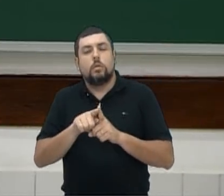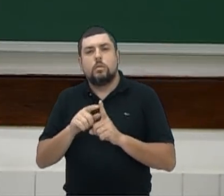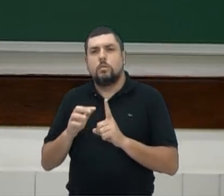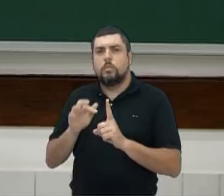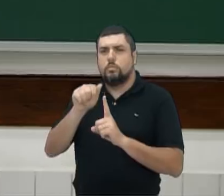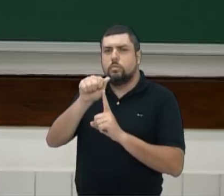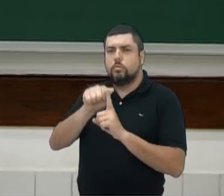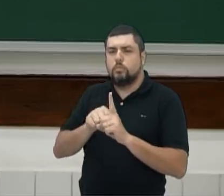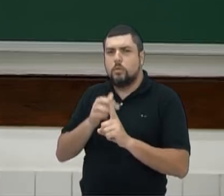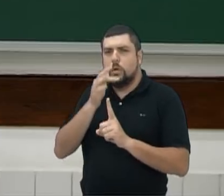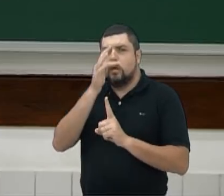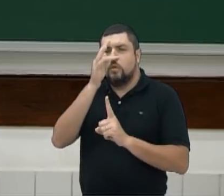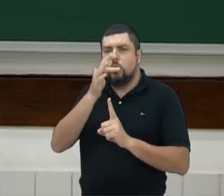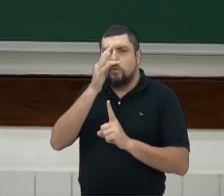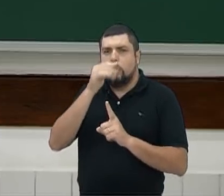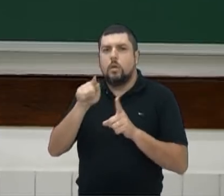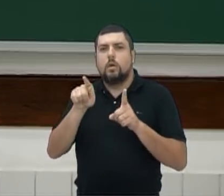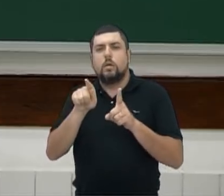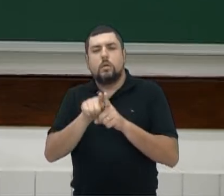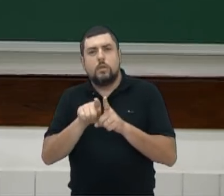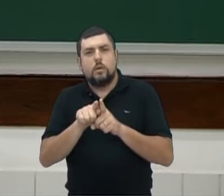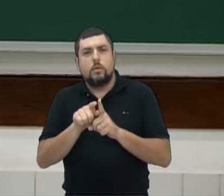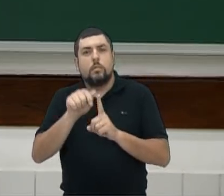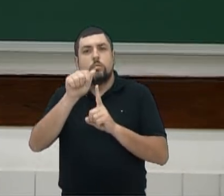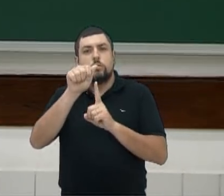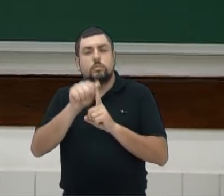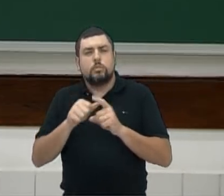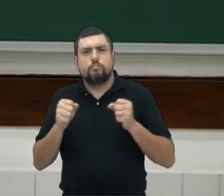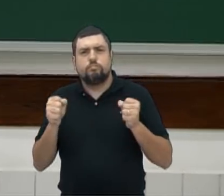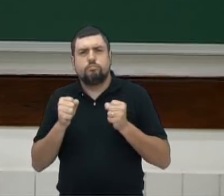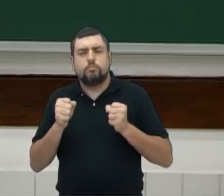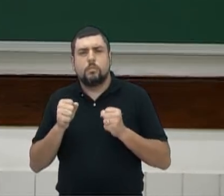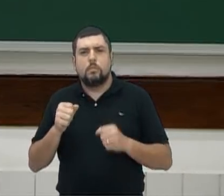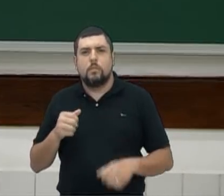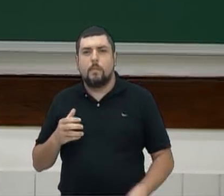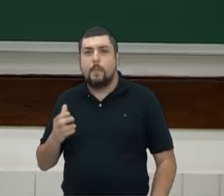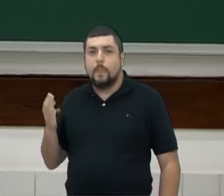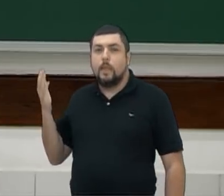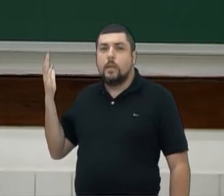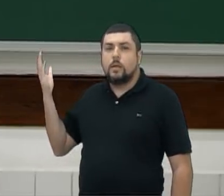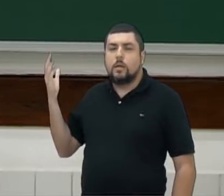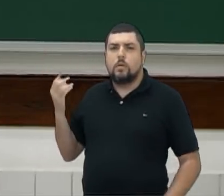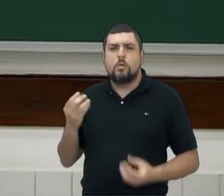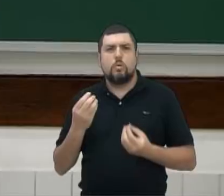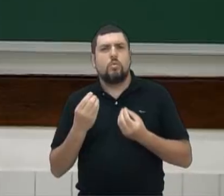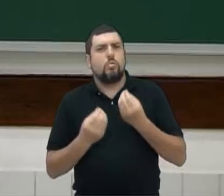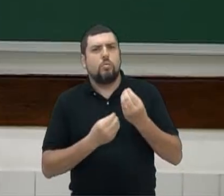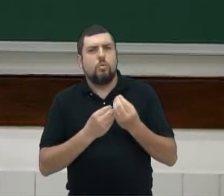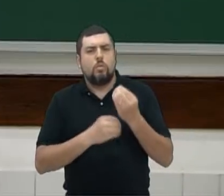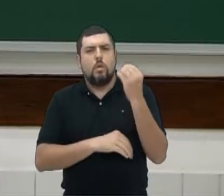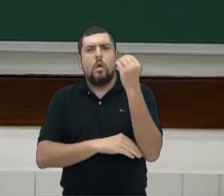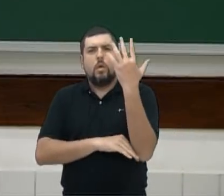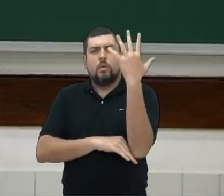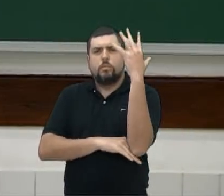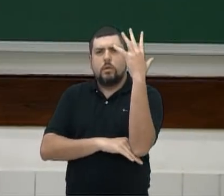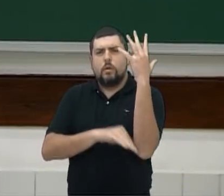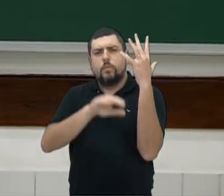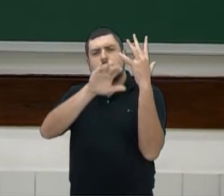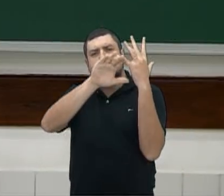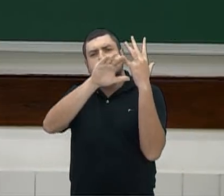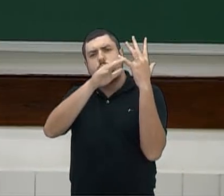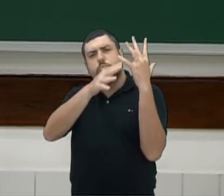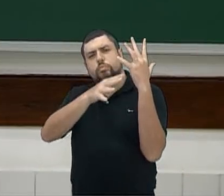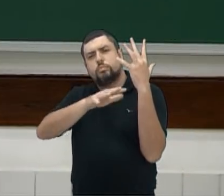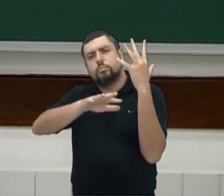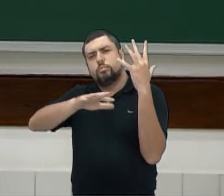suas folhas. Caducifólia é o termo utilizado para se referir à vegetação que perde suas folhas em um determinado